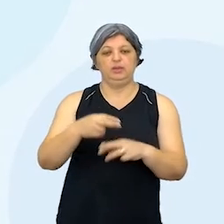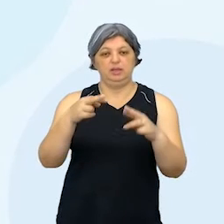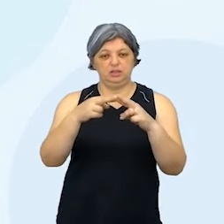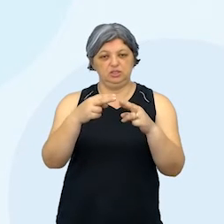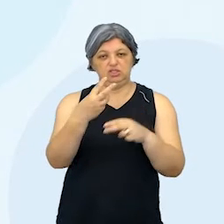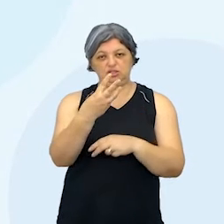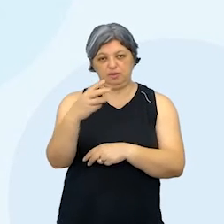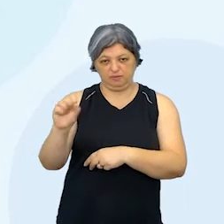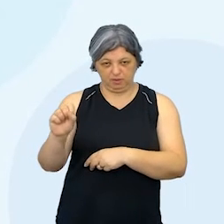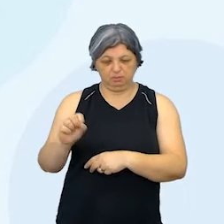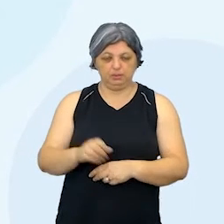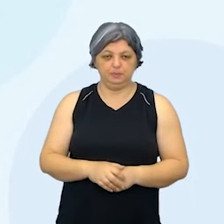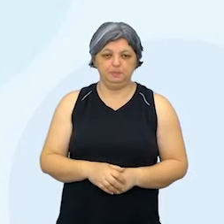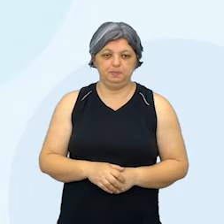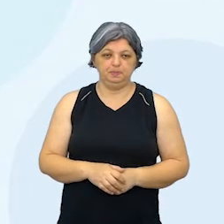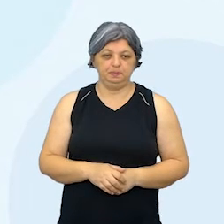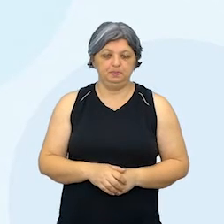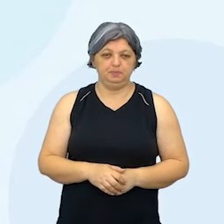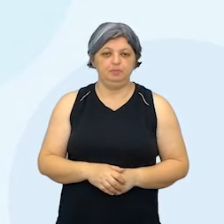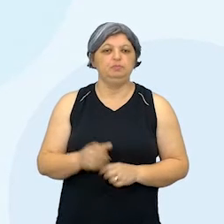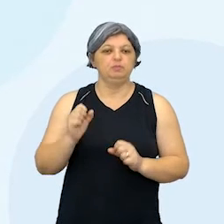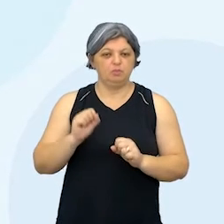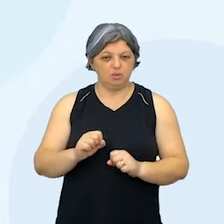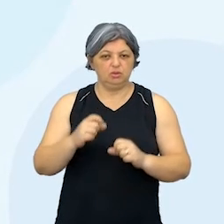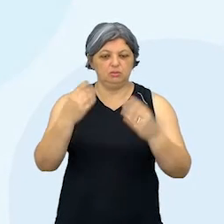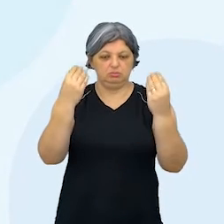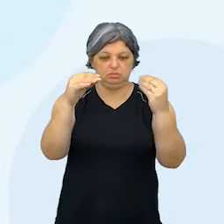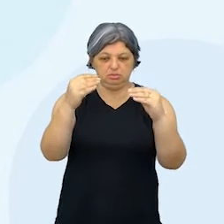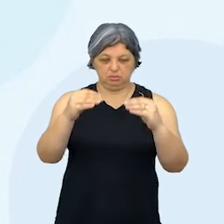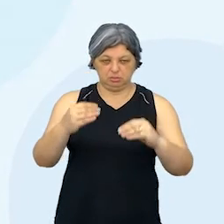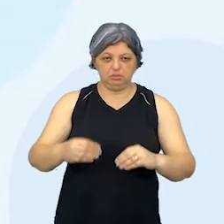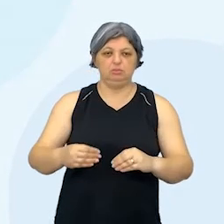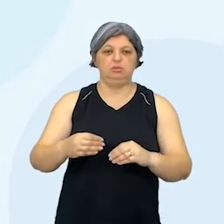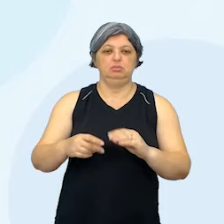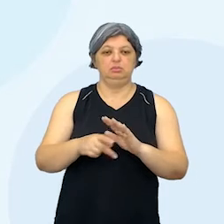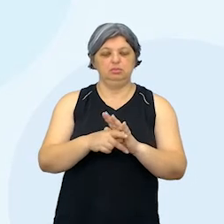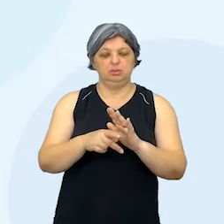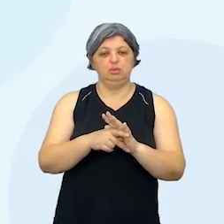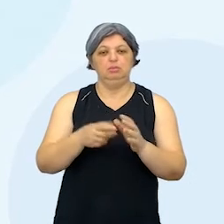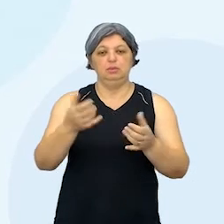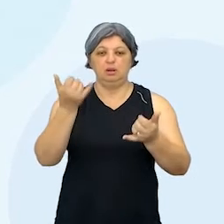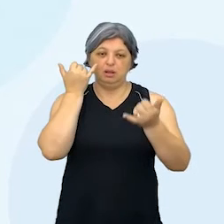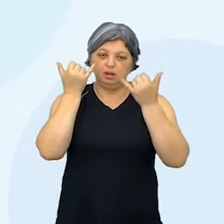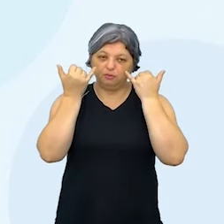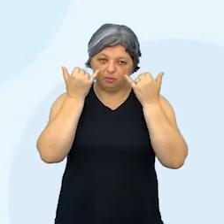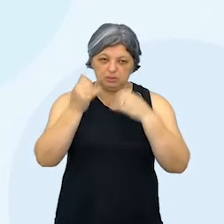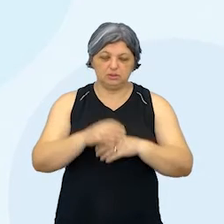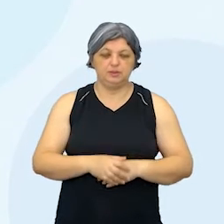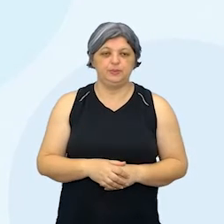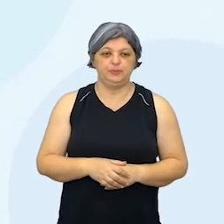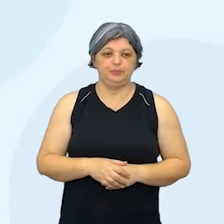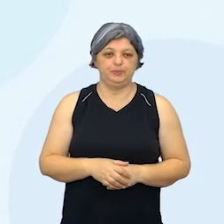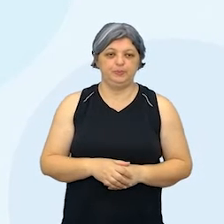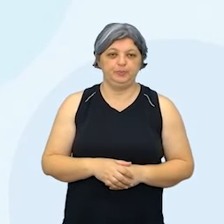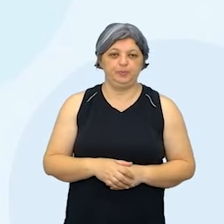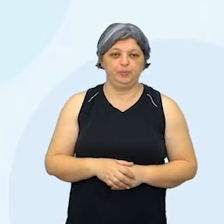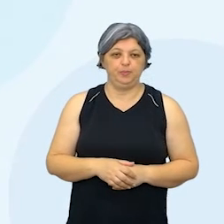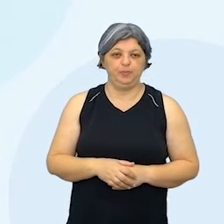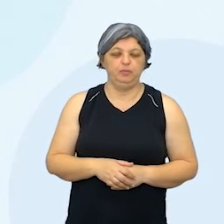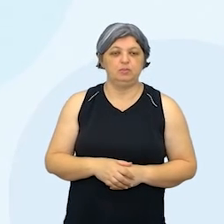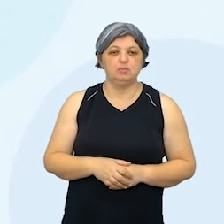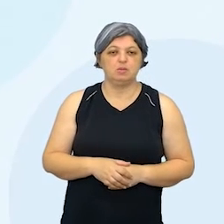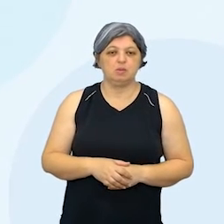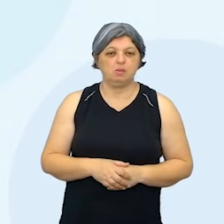EFAP e deixar lá as informações obrigatórias. Passa pra gente a próxima apresentação, que vai mostrar lá,